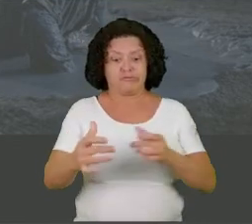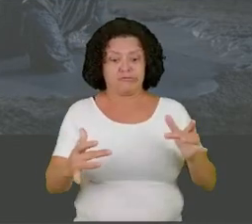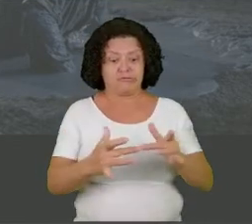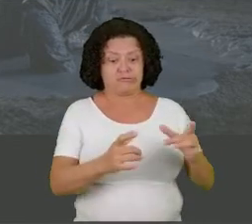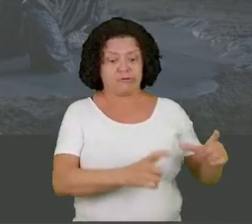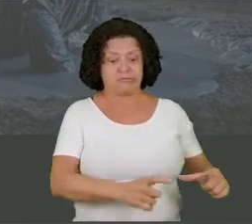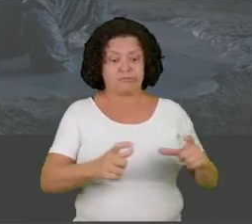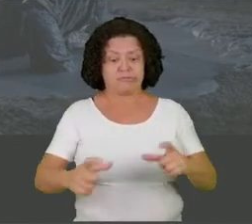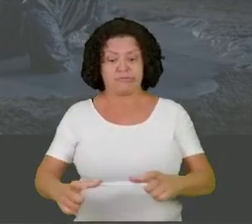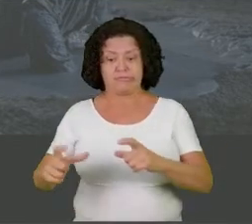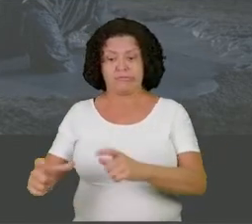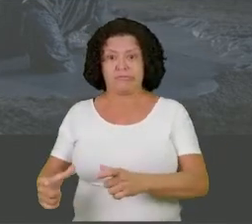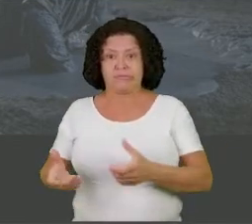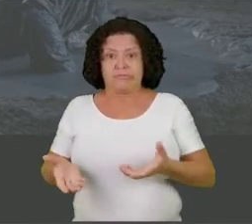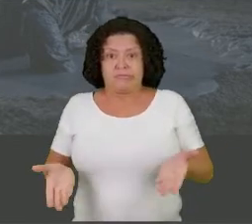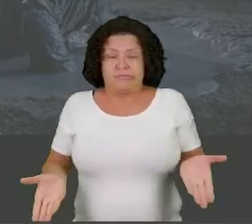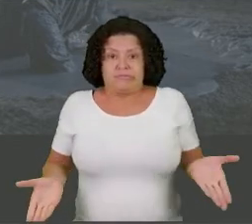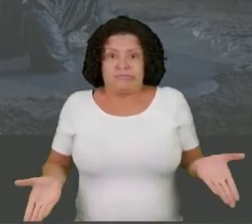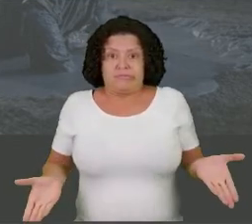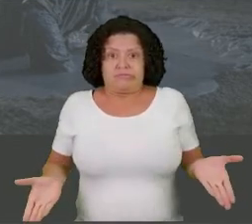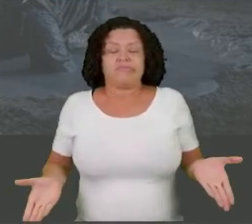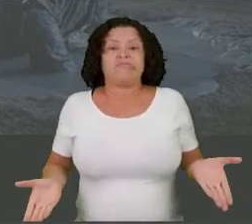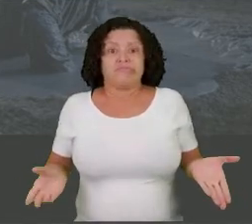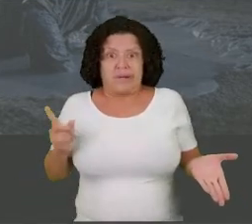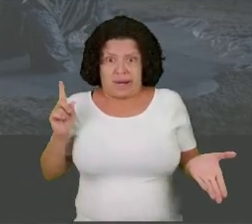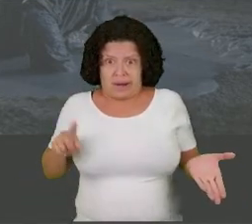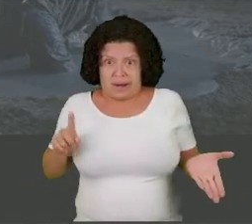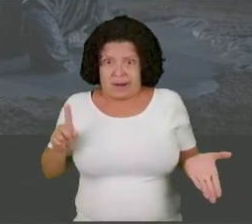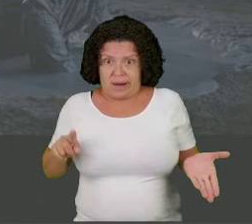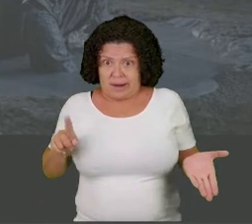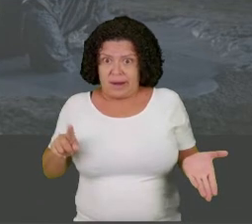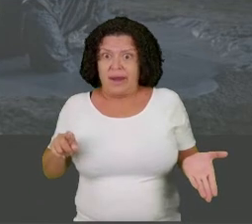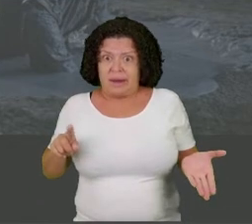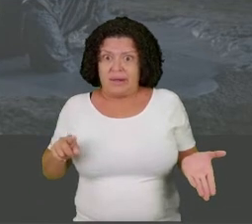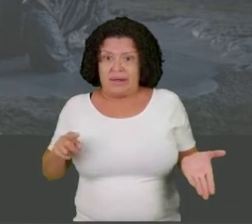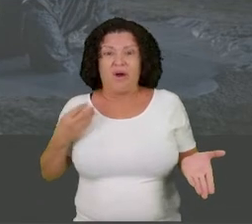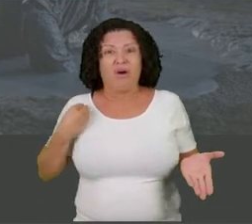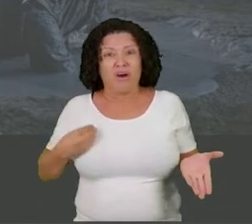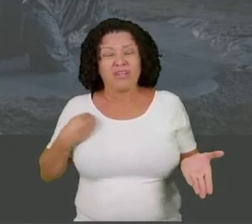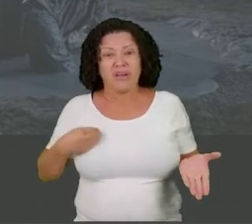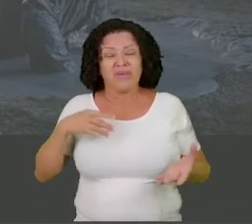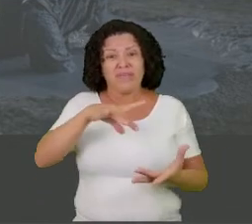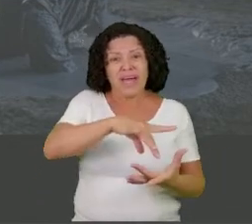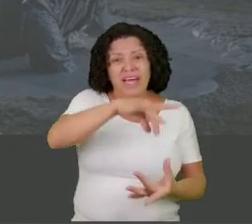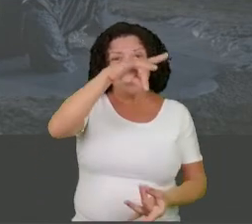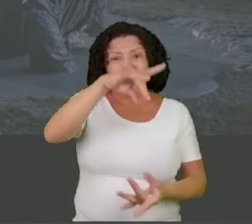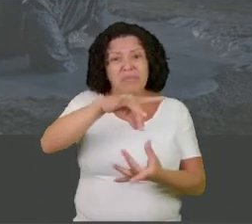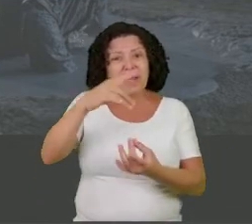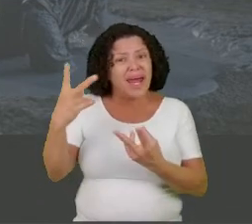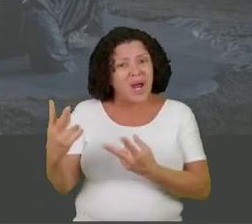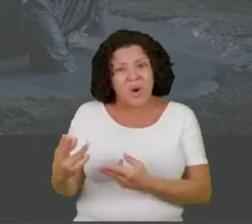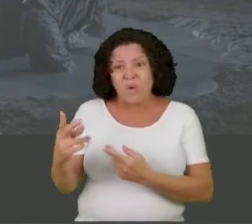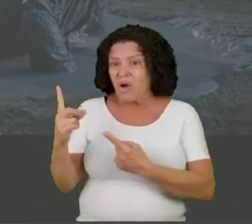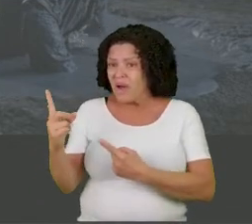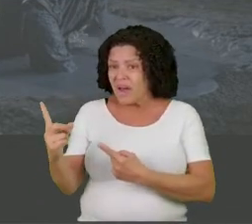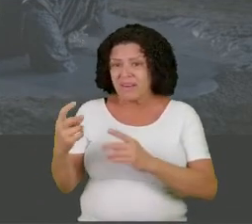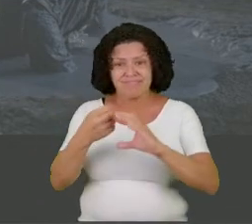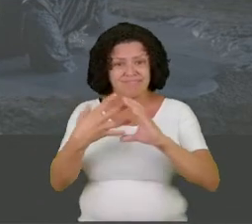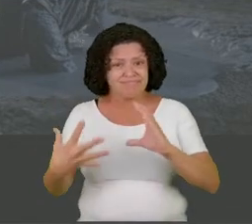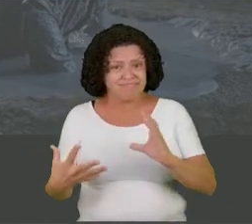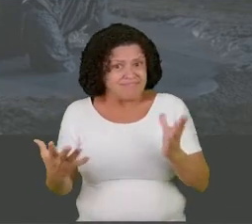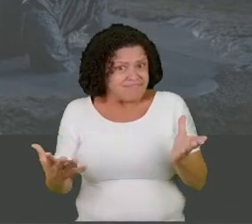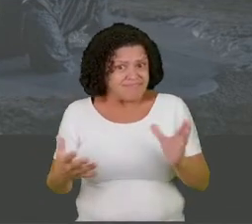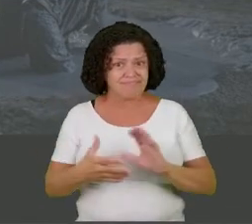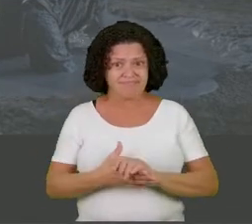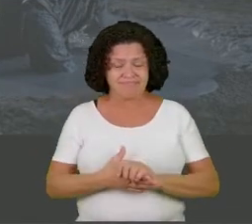puxar, afinidade num determinado ambiente. Ambiente esse onde vivem espíritos